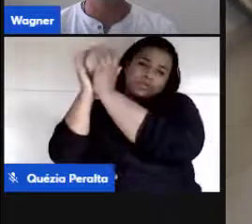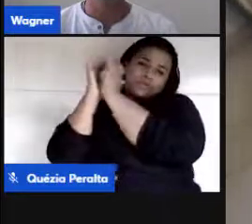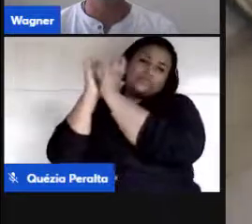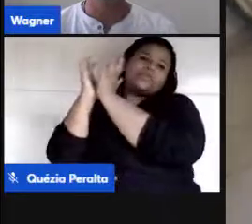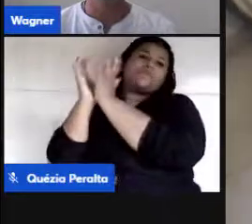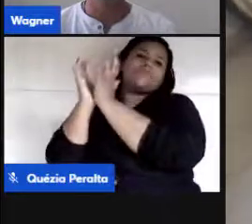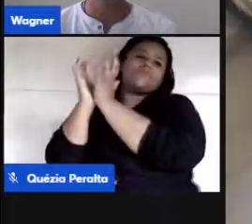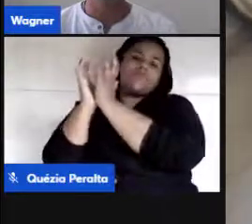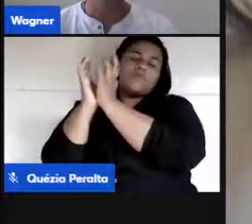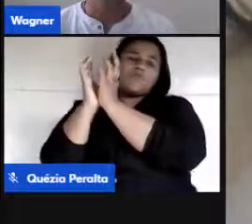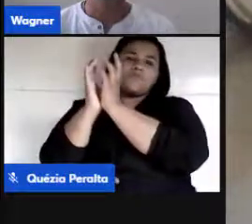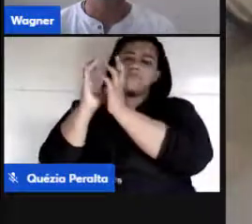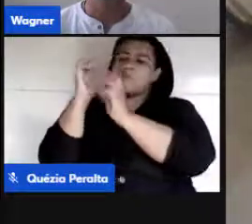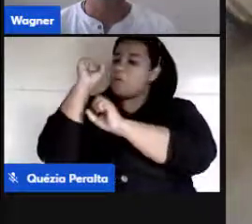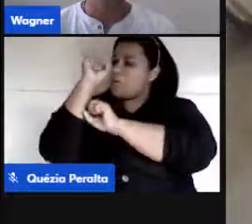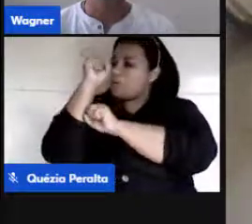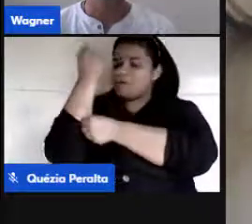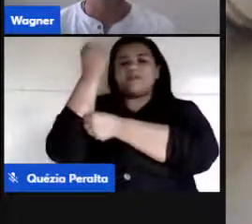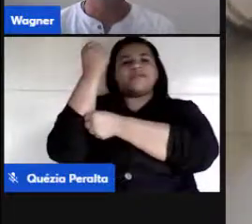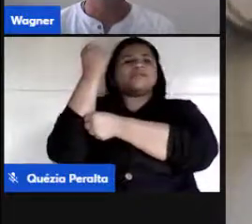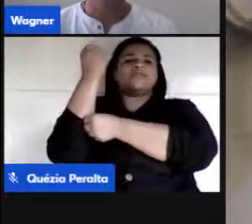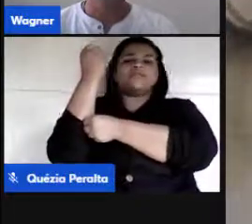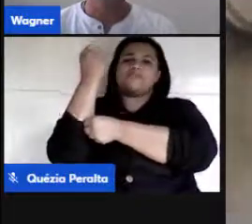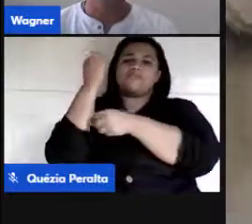muita coordenação.